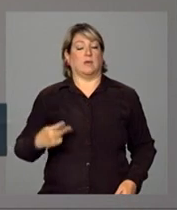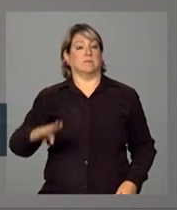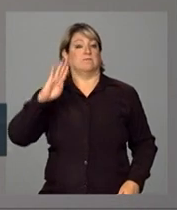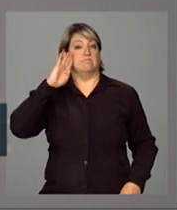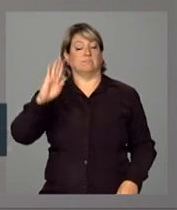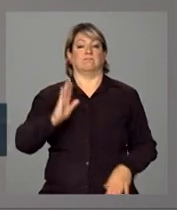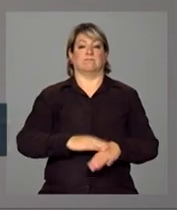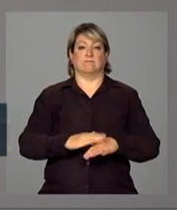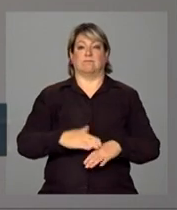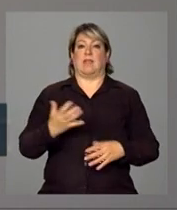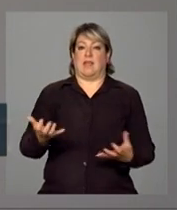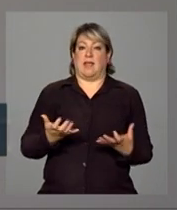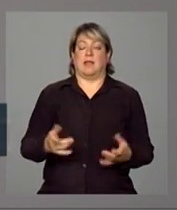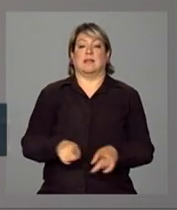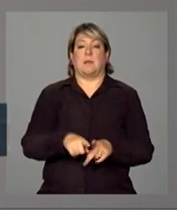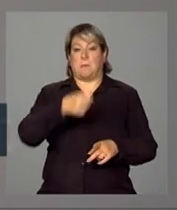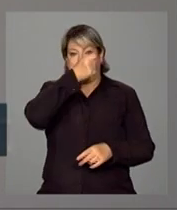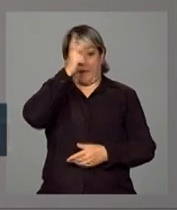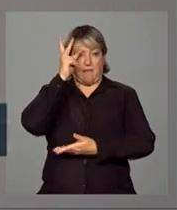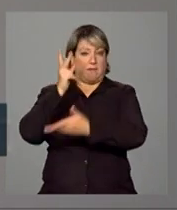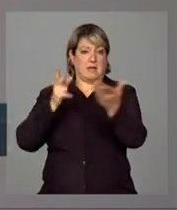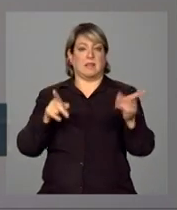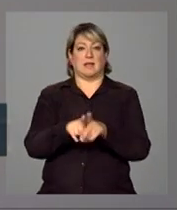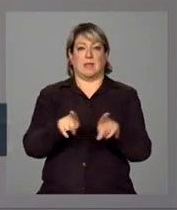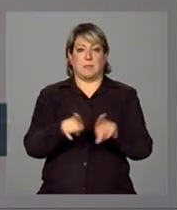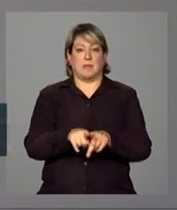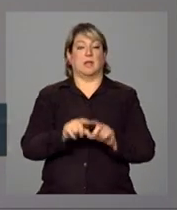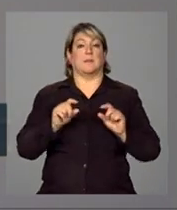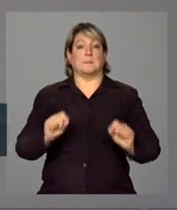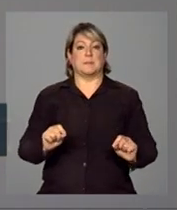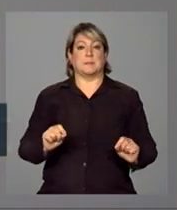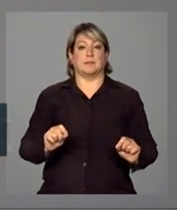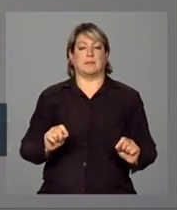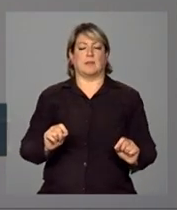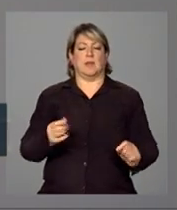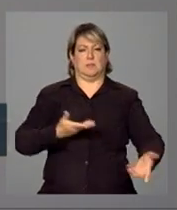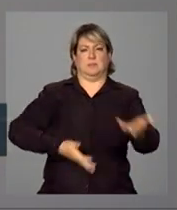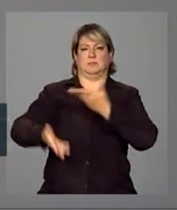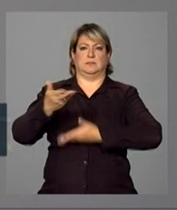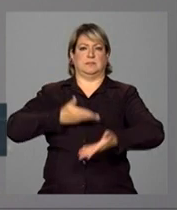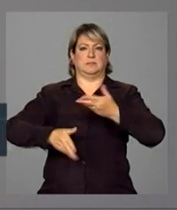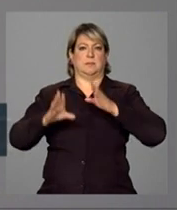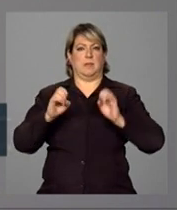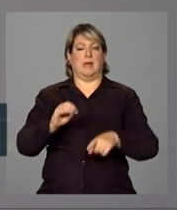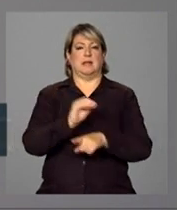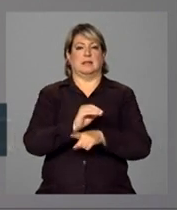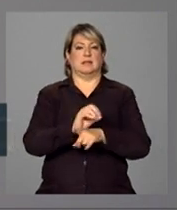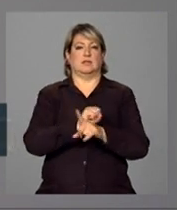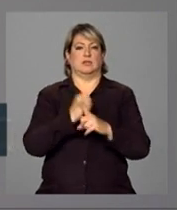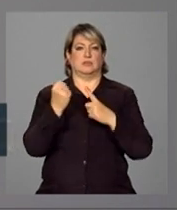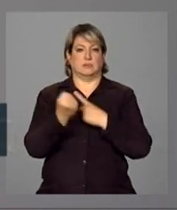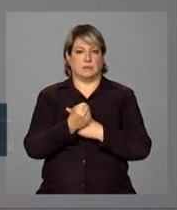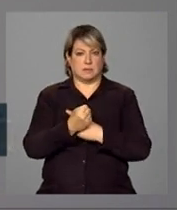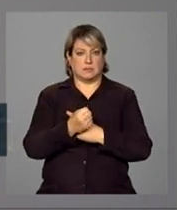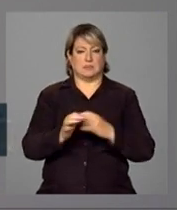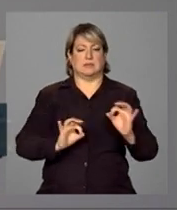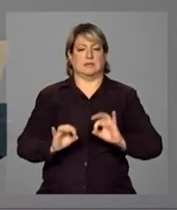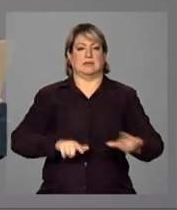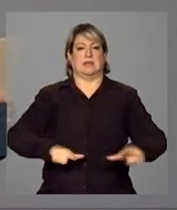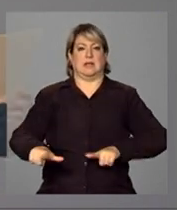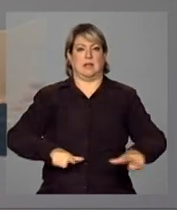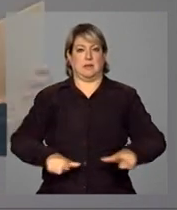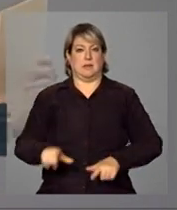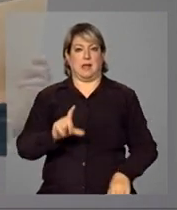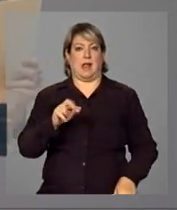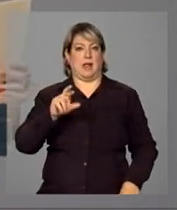a prioridade dos nossos prefeitos. Destaco em especial o entrosamento nas áreas de assistência social e de trabalho coordenadas pelo secretário